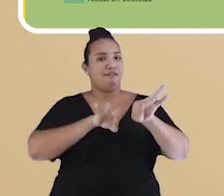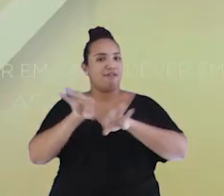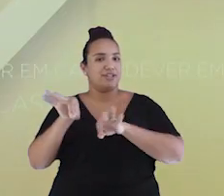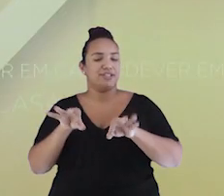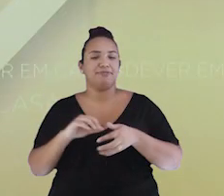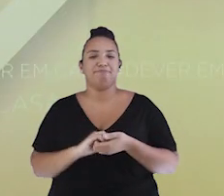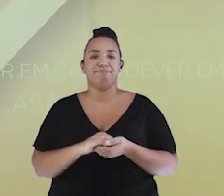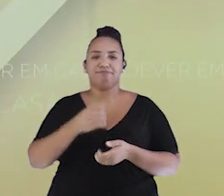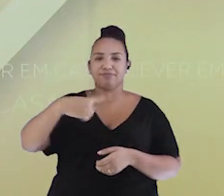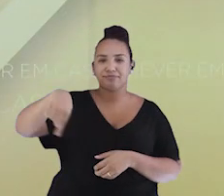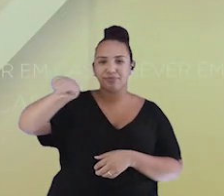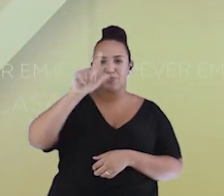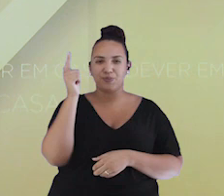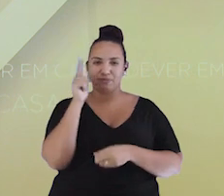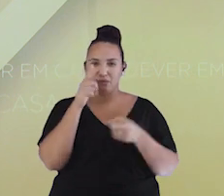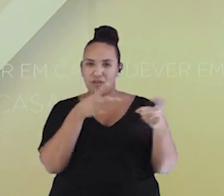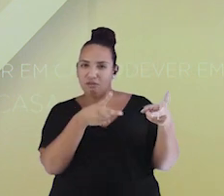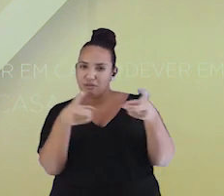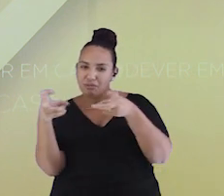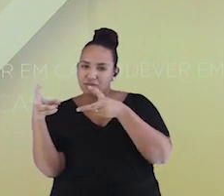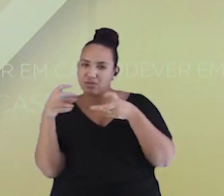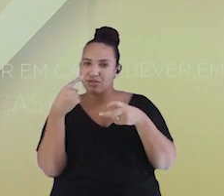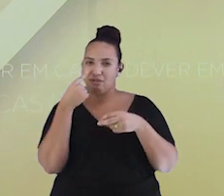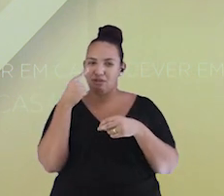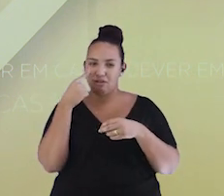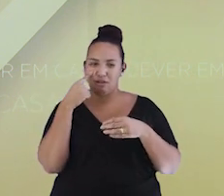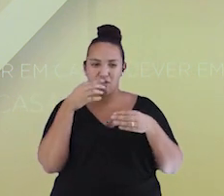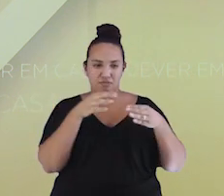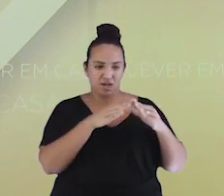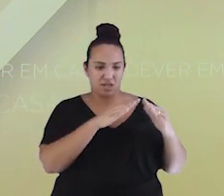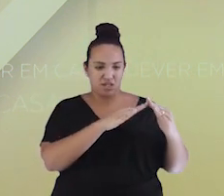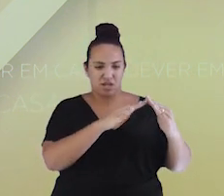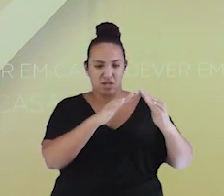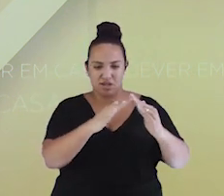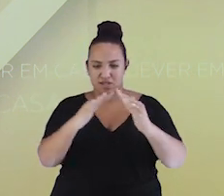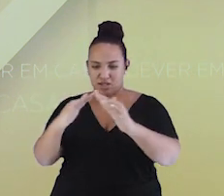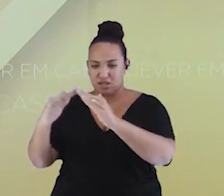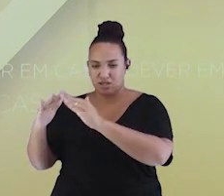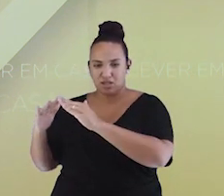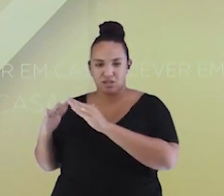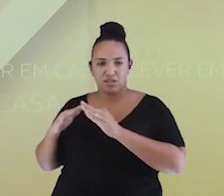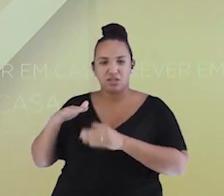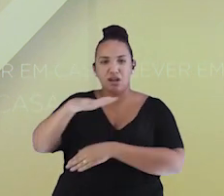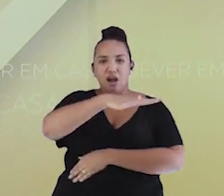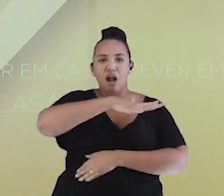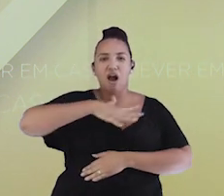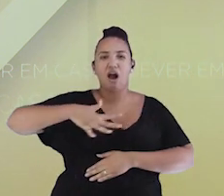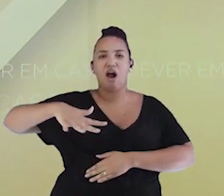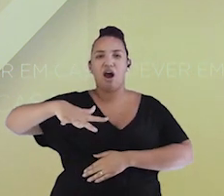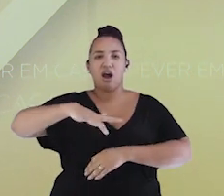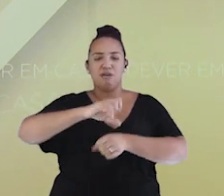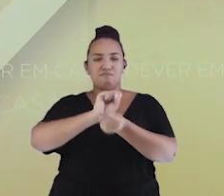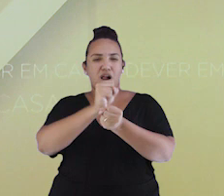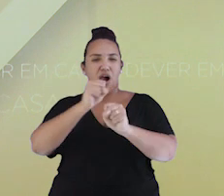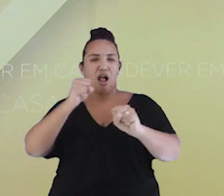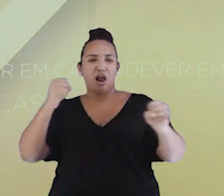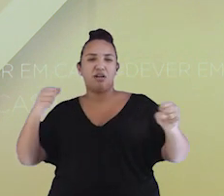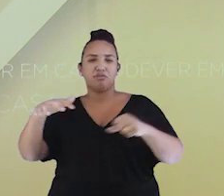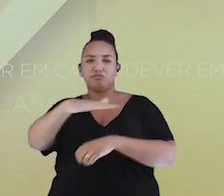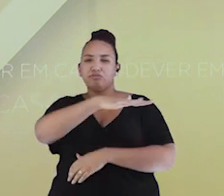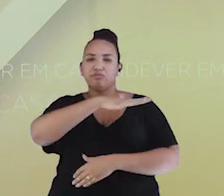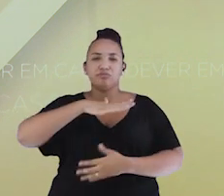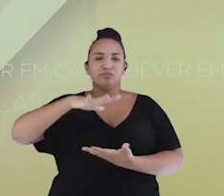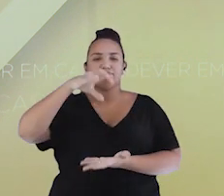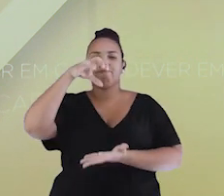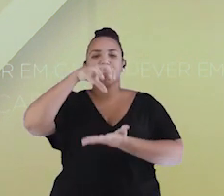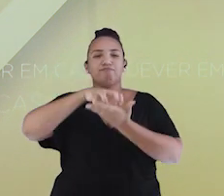espaço. Consegue notar que as habitações cercam um espaço aberto amplo? Esse espaço central é